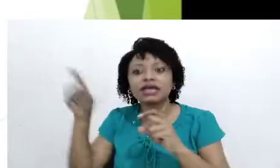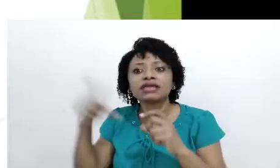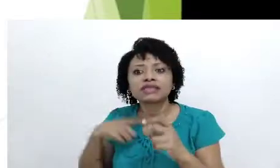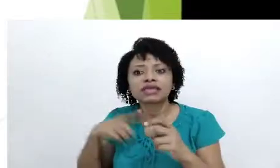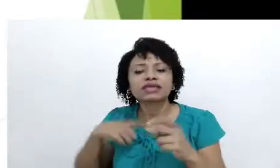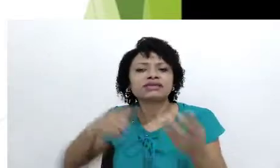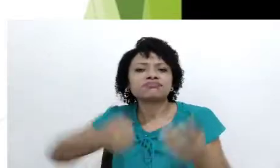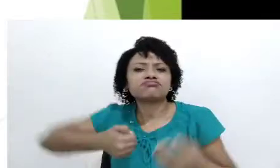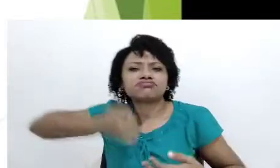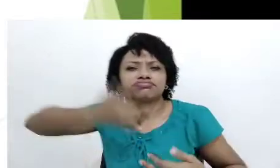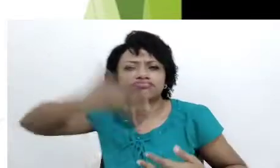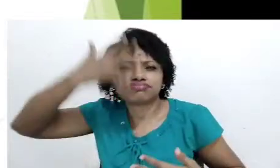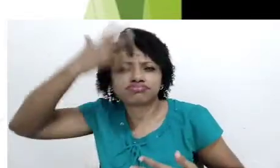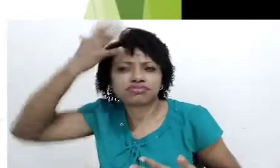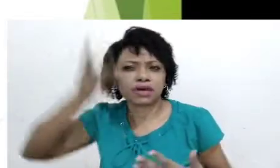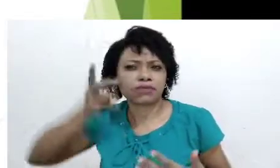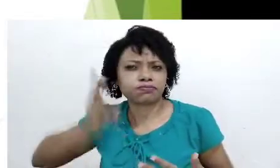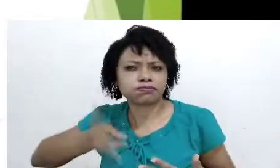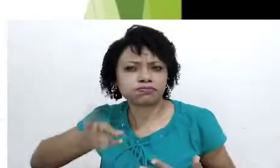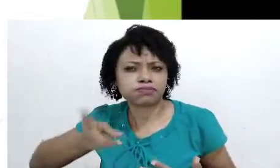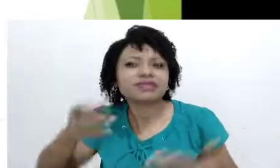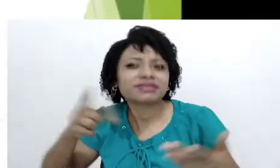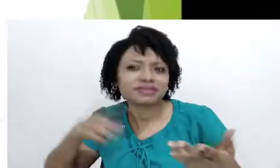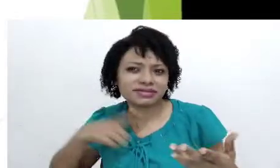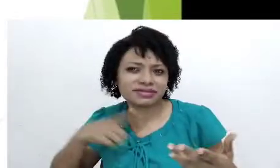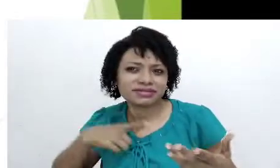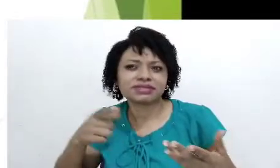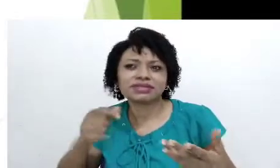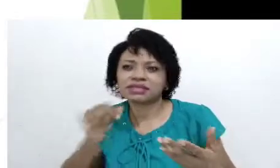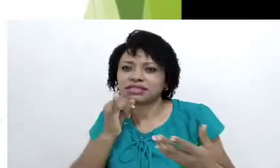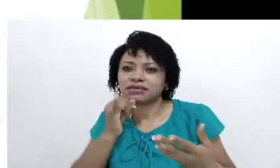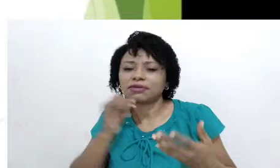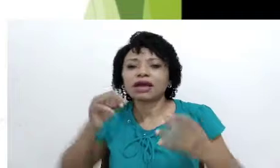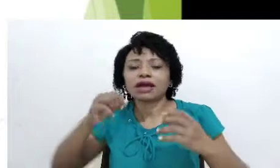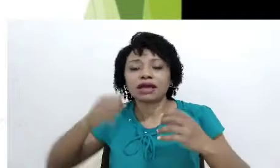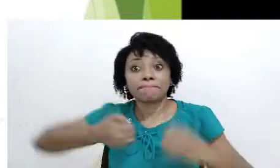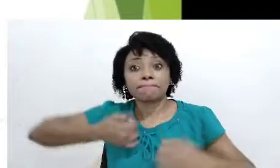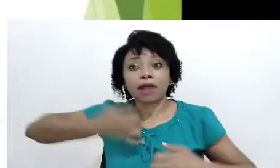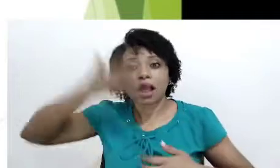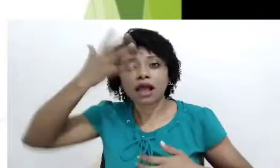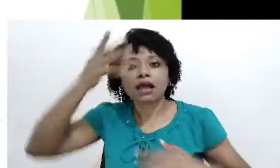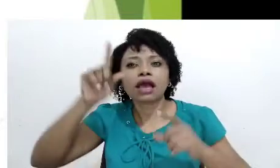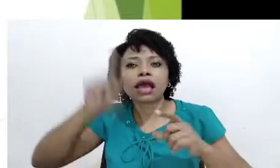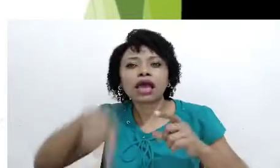gente tem como característica principal a velocidade ser constante.